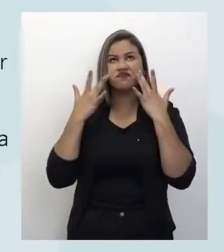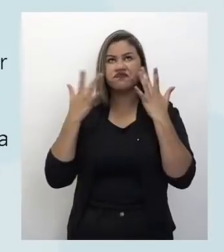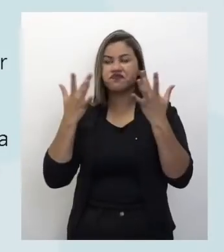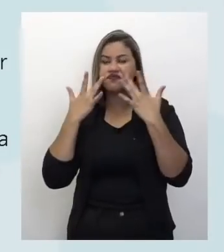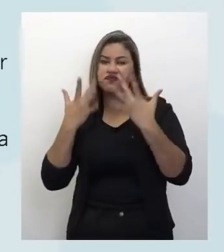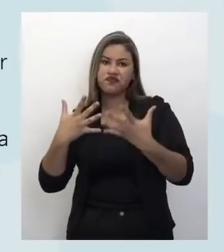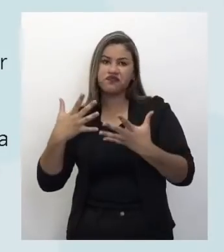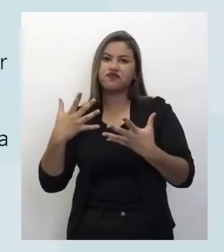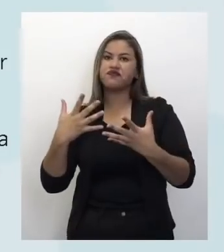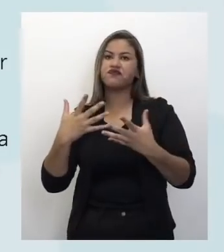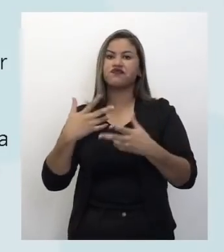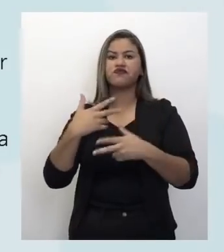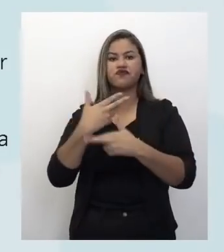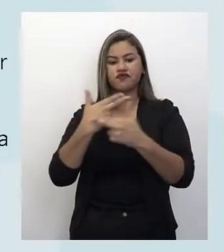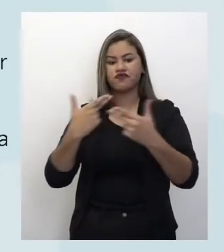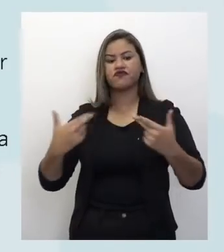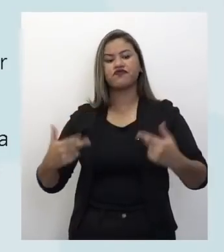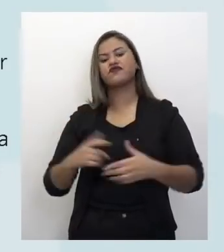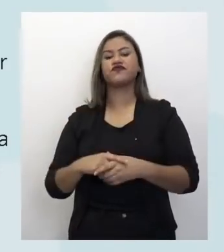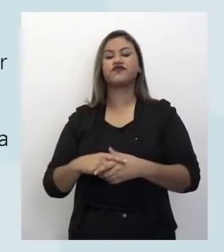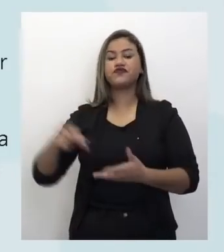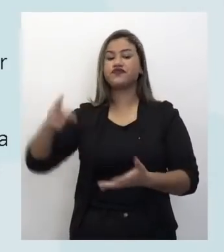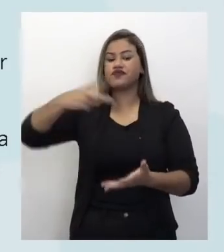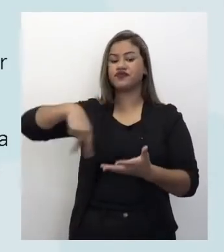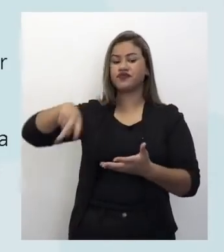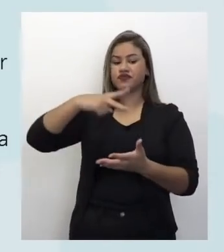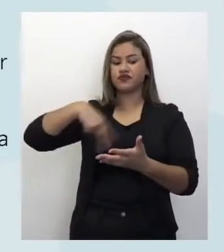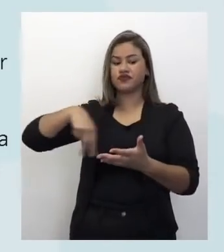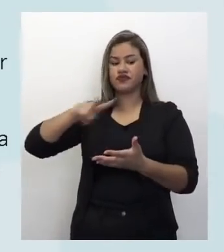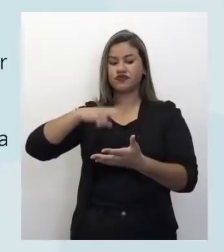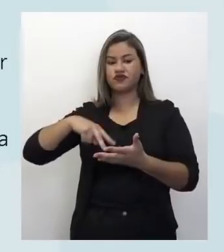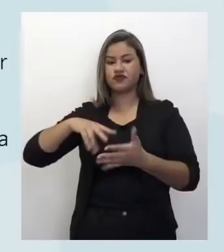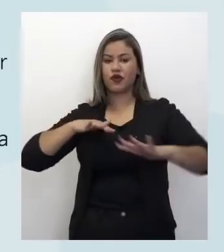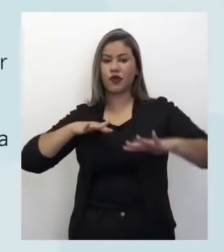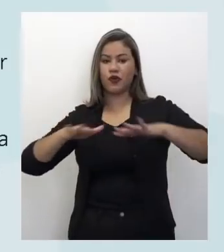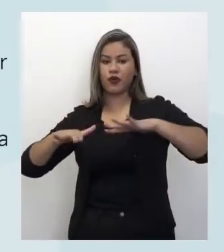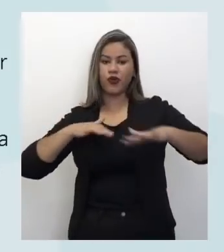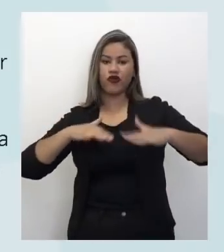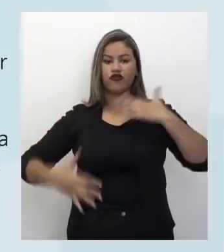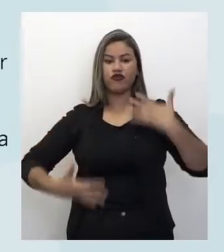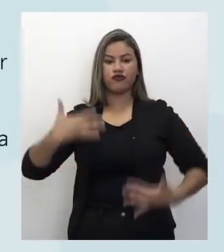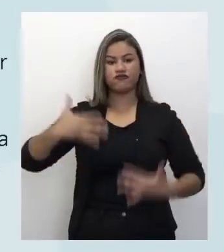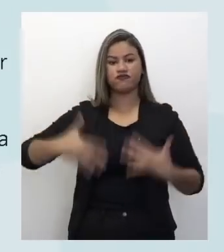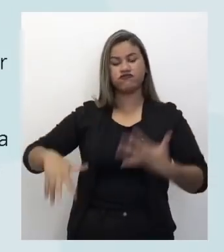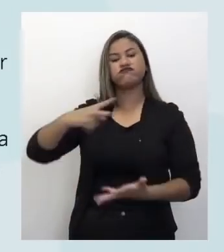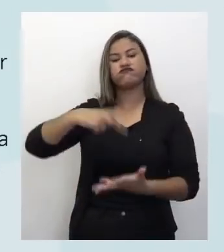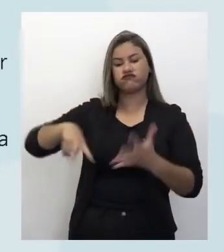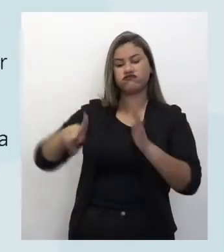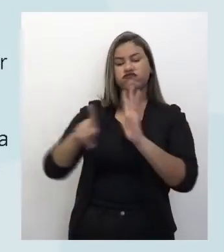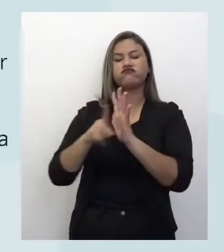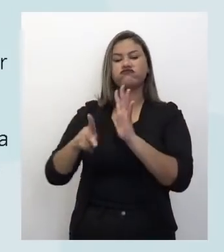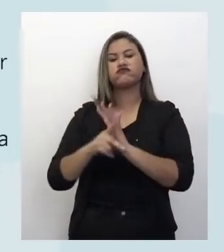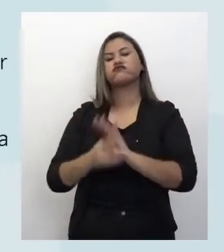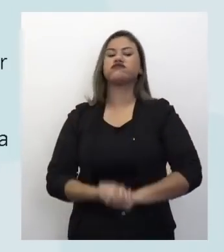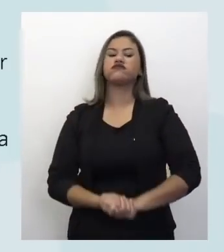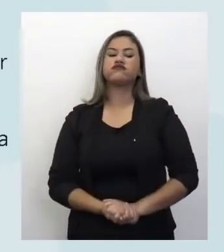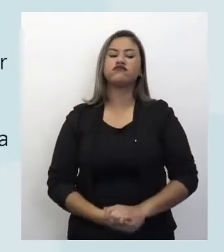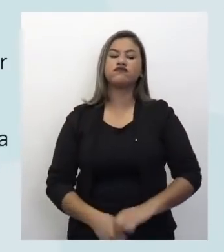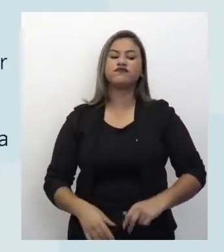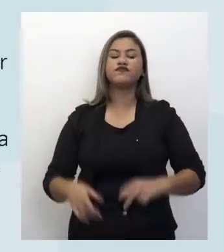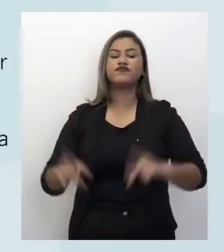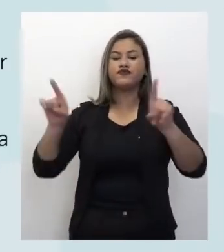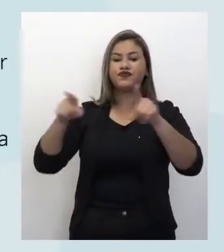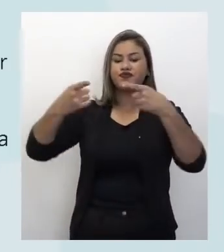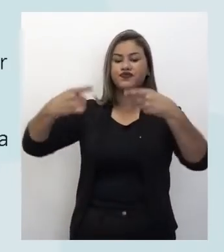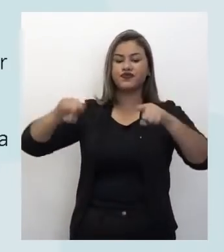a gente usa muito também. Coreografia, a arte de movimentos dançados para uma apresentação dançada. Trilha sonora,